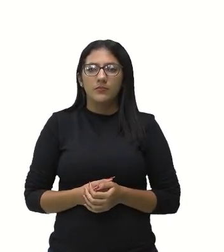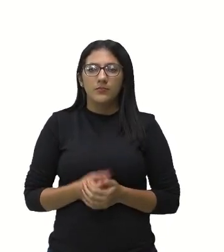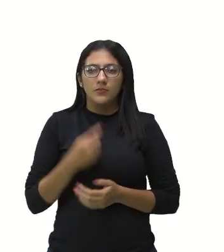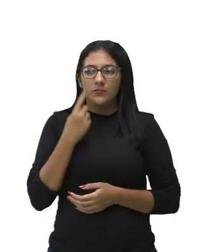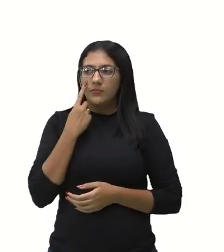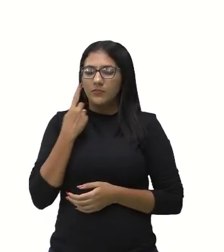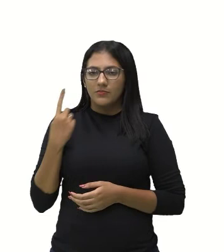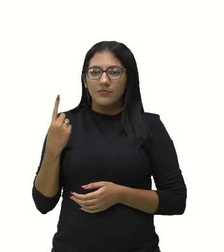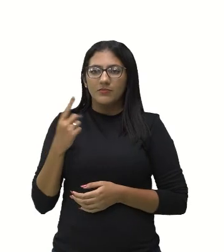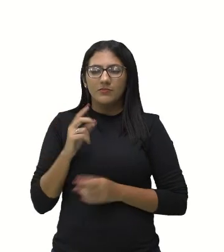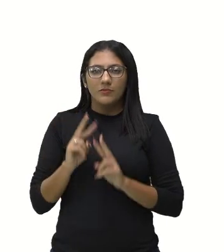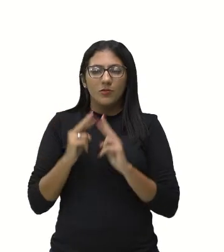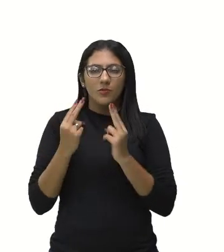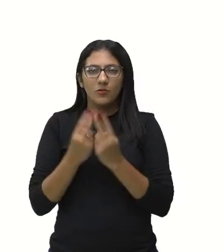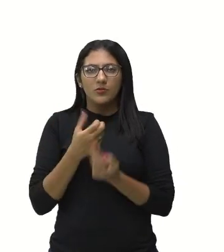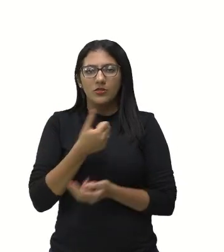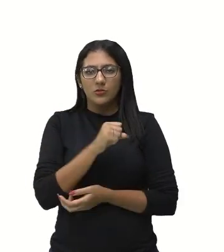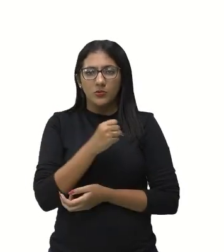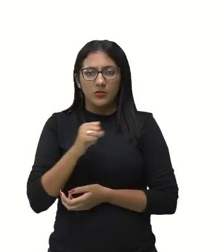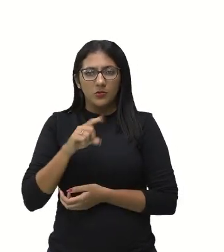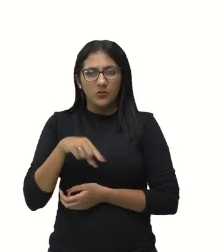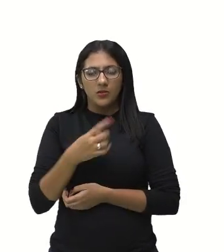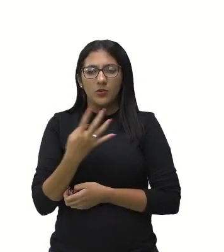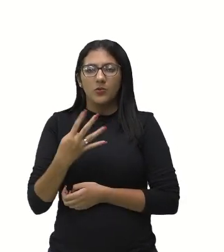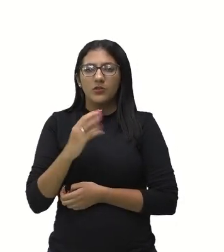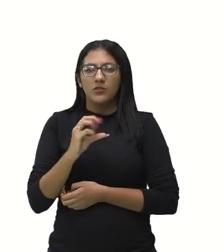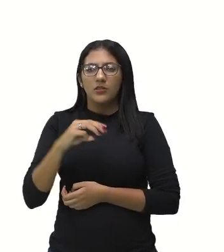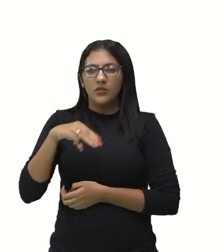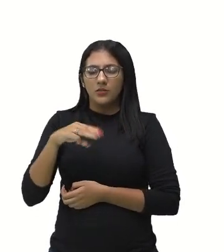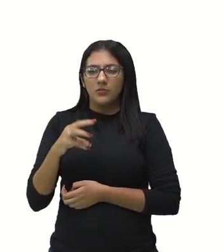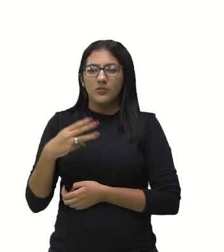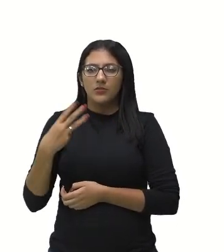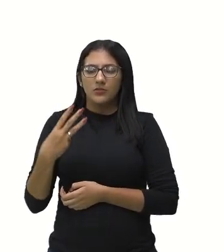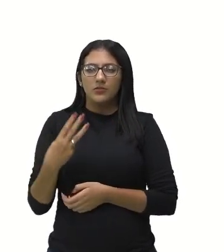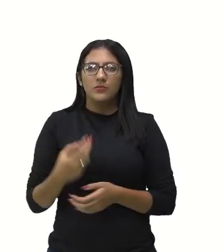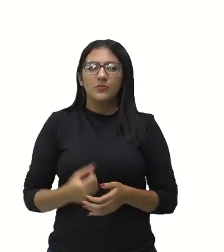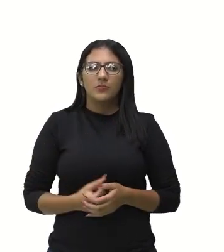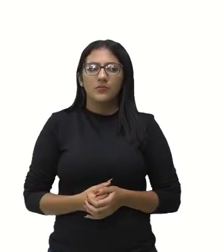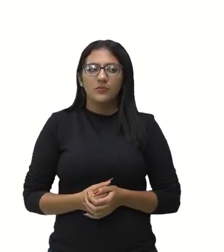188,4 centímetros cúbicos, tá?